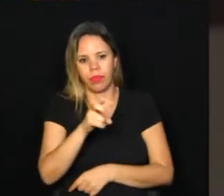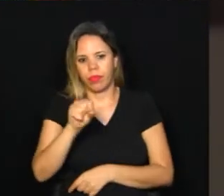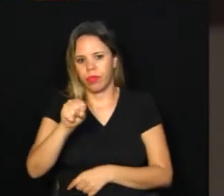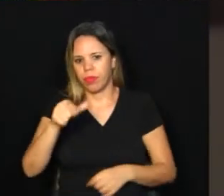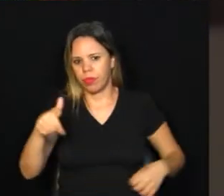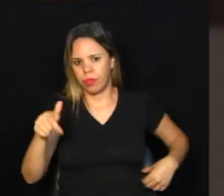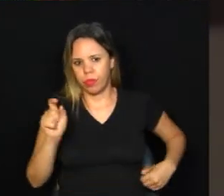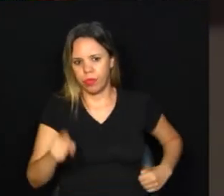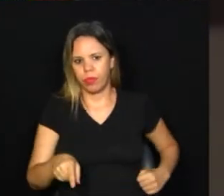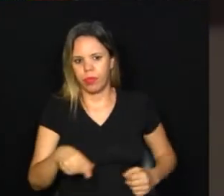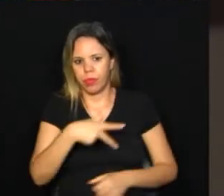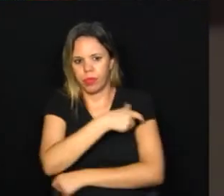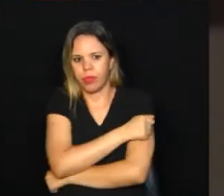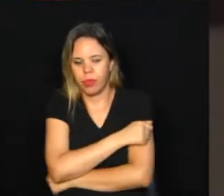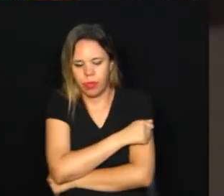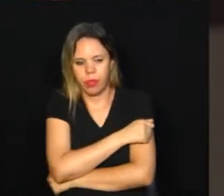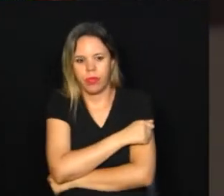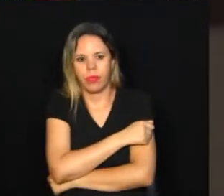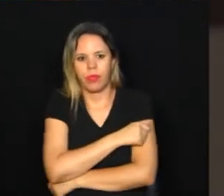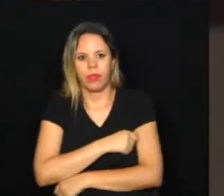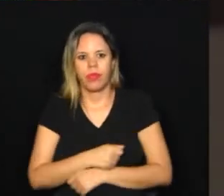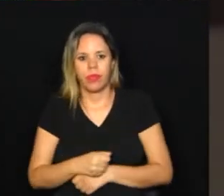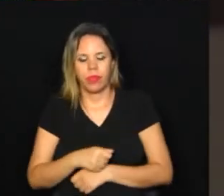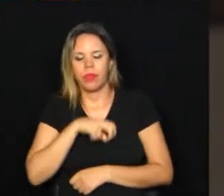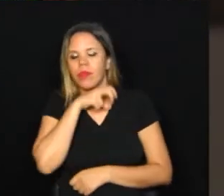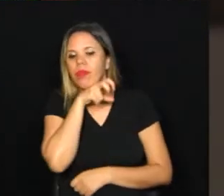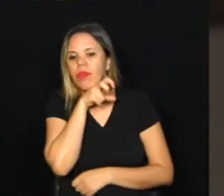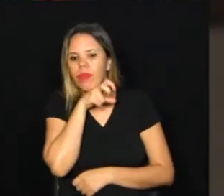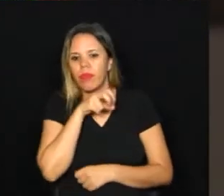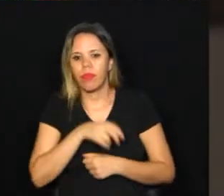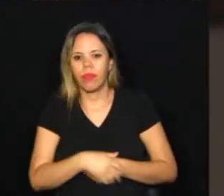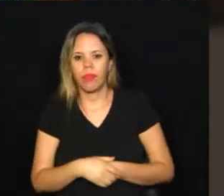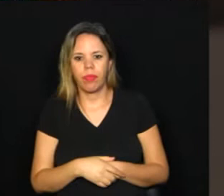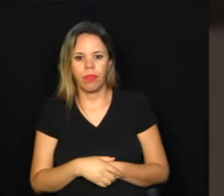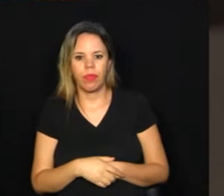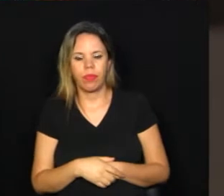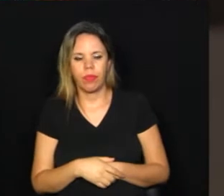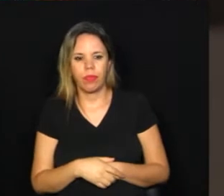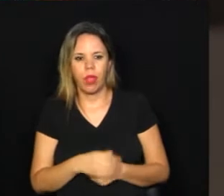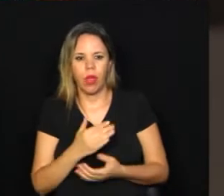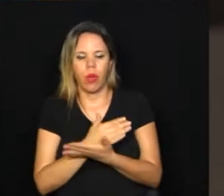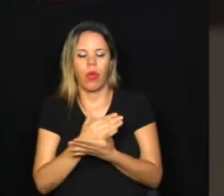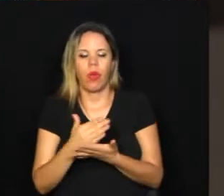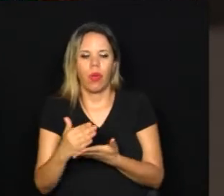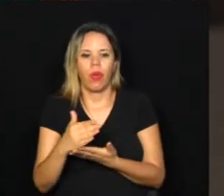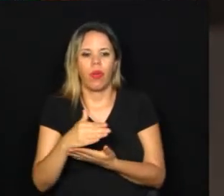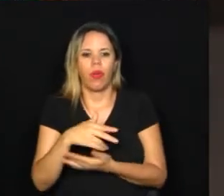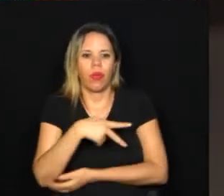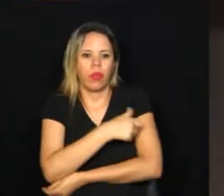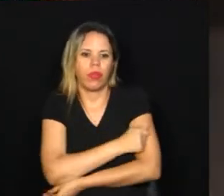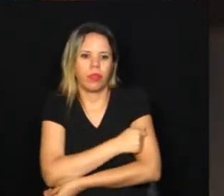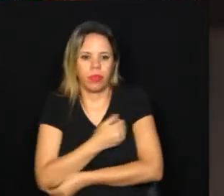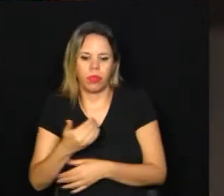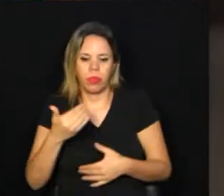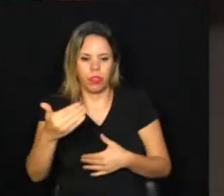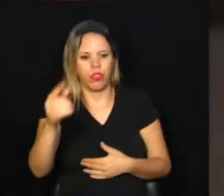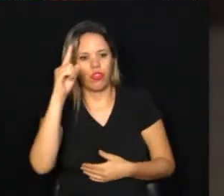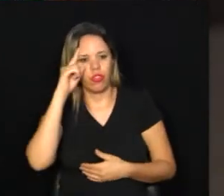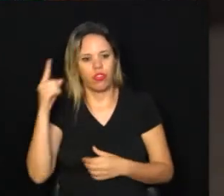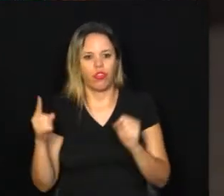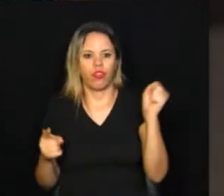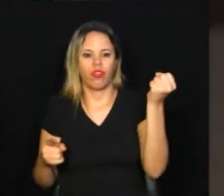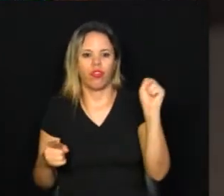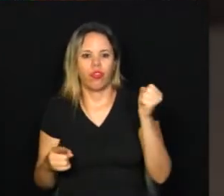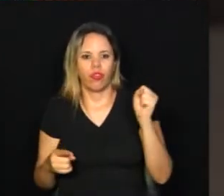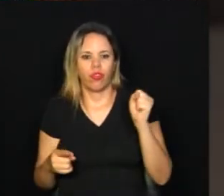587 mil doses da vacina do Butantan e começa a vacinar no próximo dia